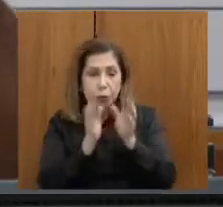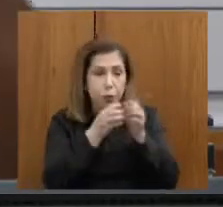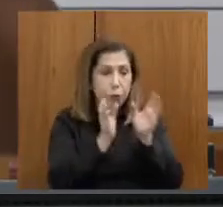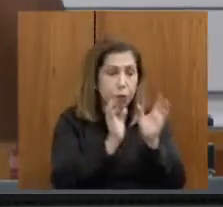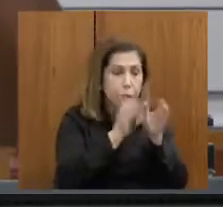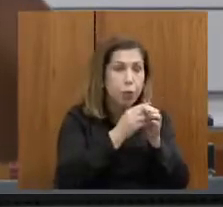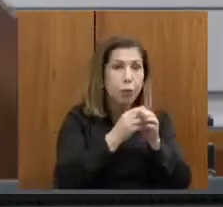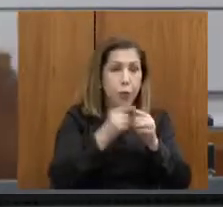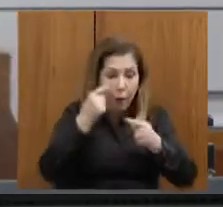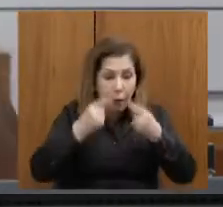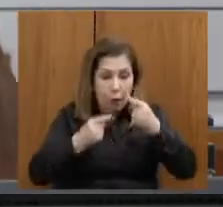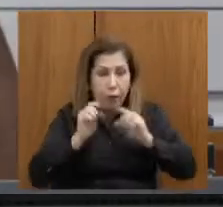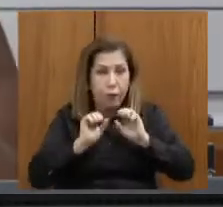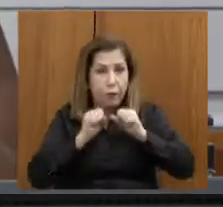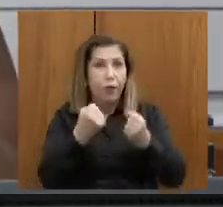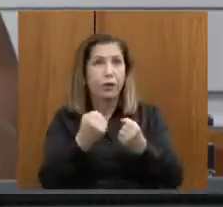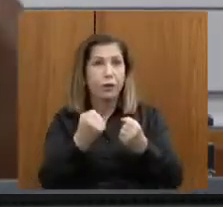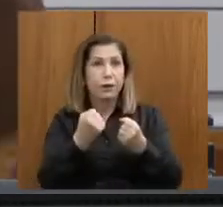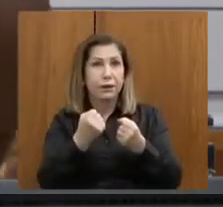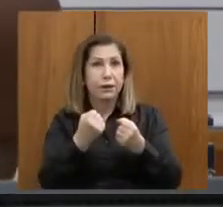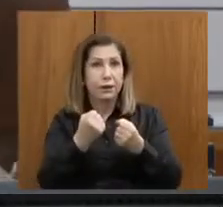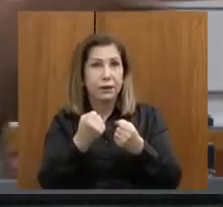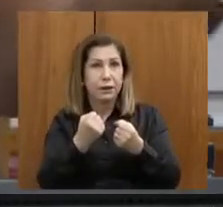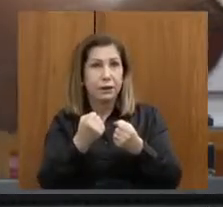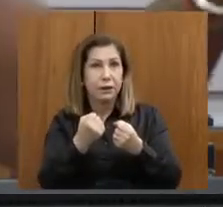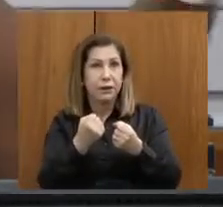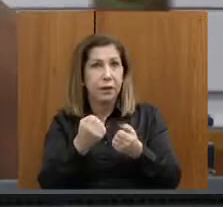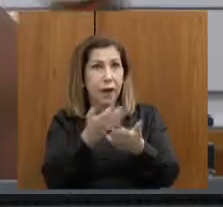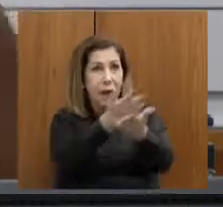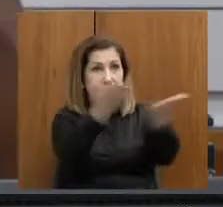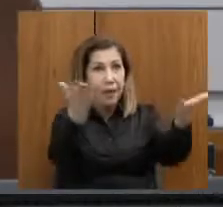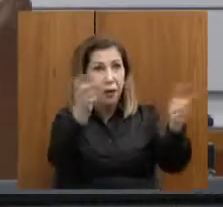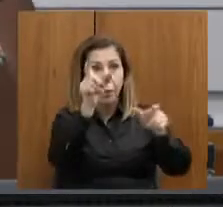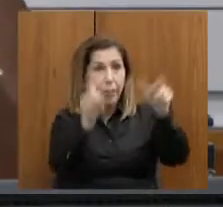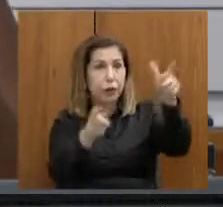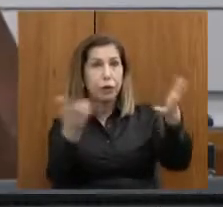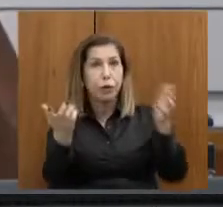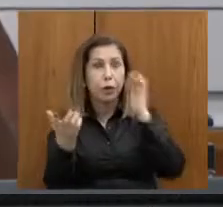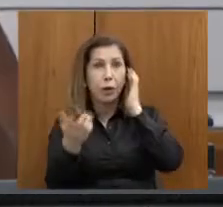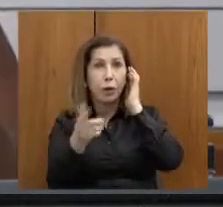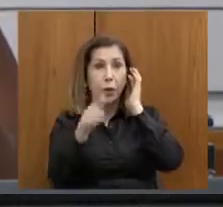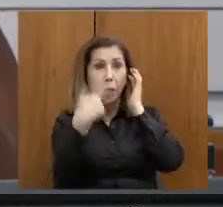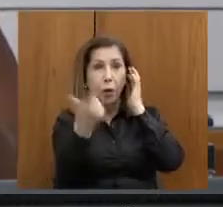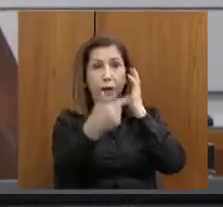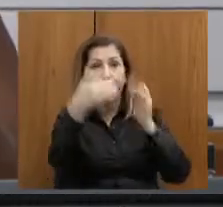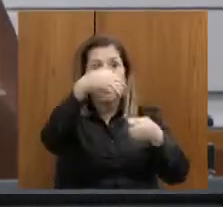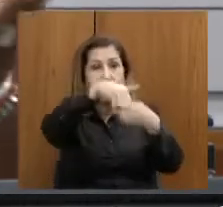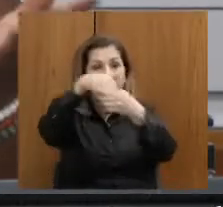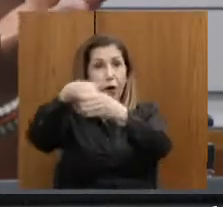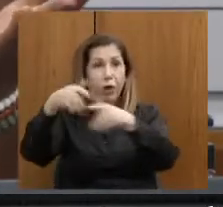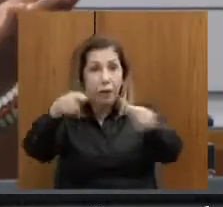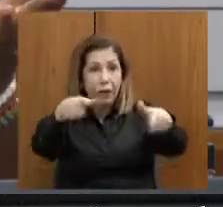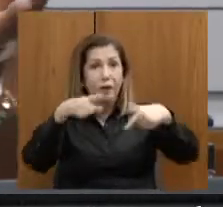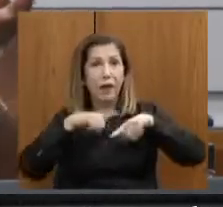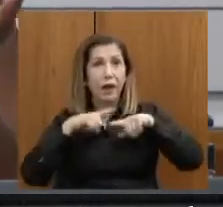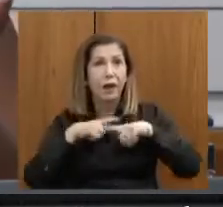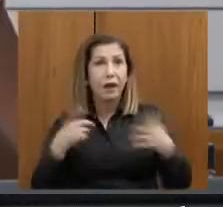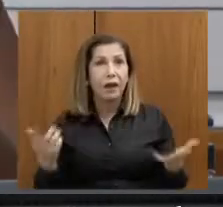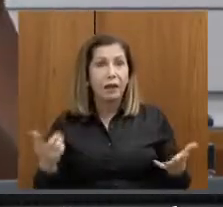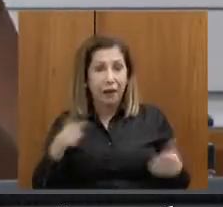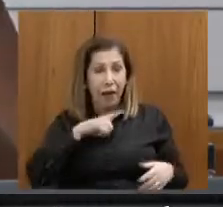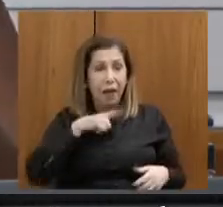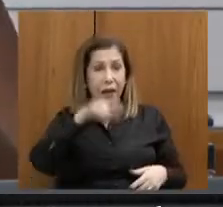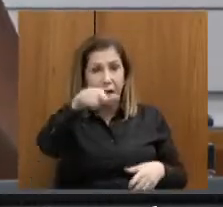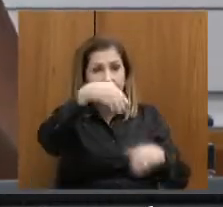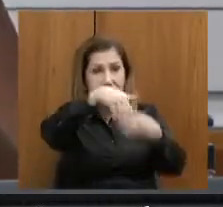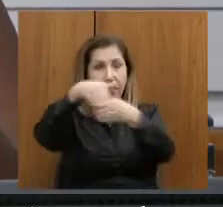política hora que você tá por causa que eu sou a vó olha aqui olha quantos votos tem aqui porque eu sou também é essa eu posso